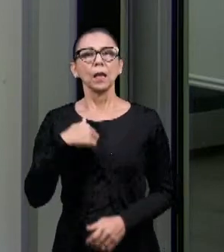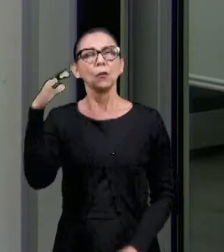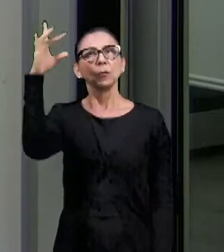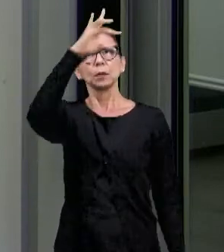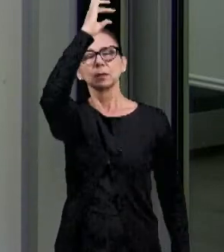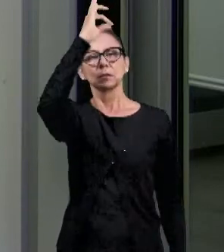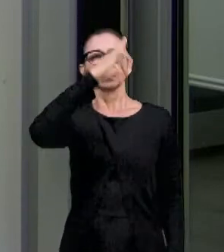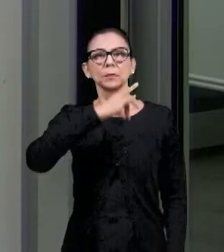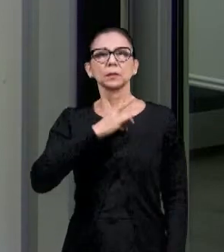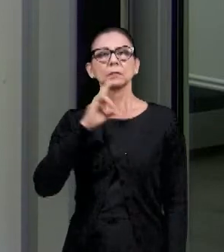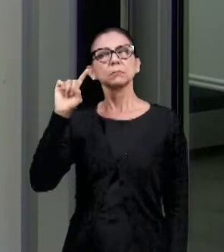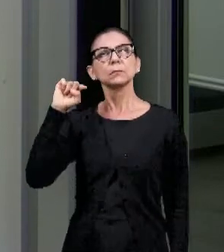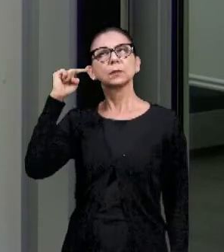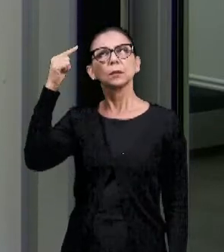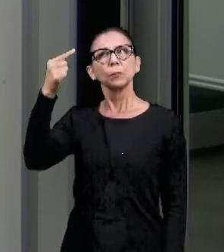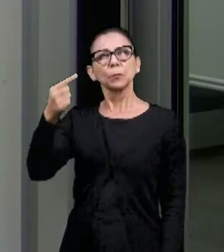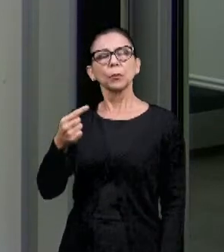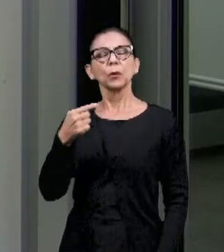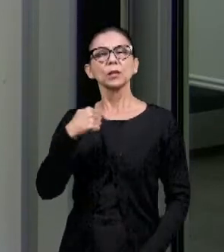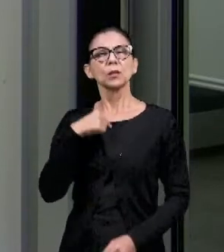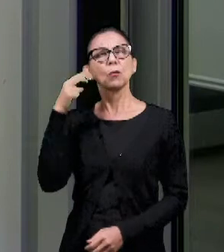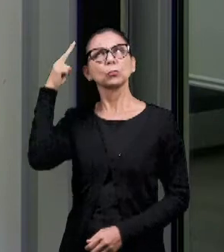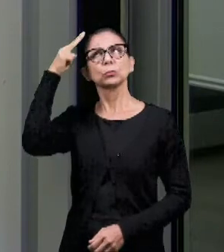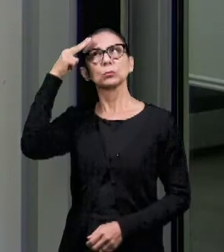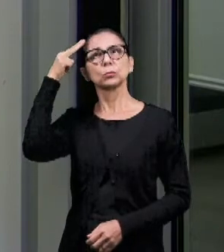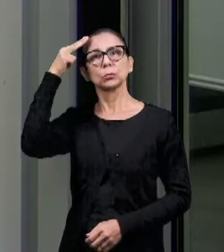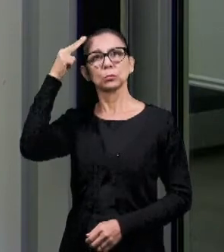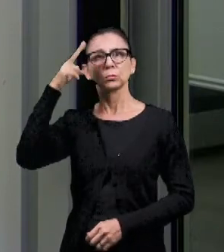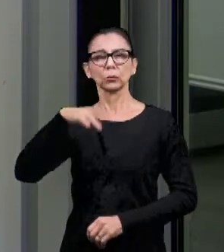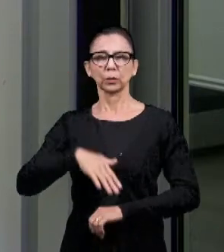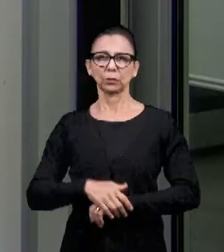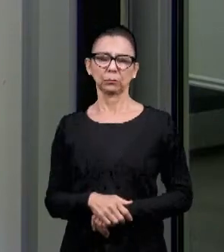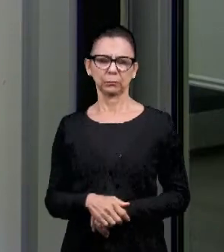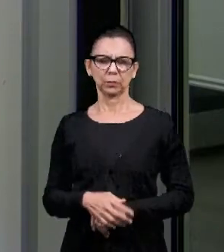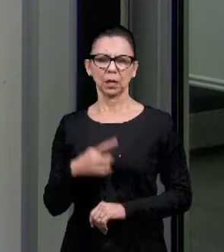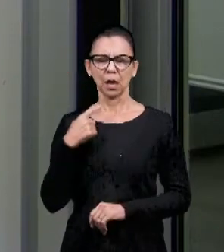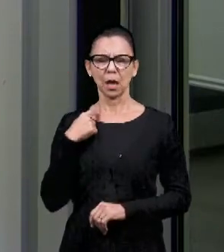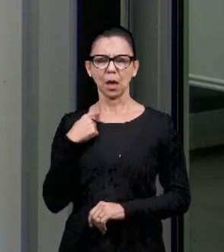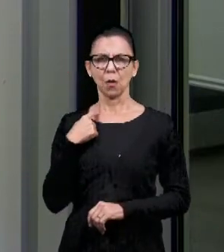rapaz. Eu sonhei que eu estava em um lugar.